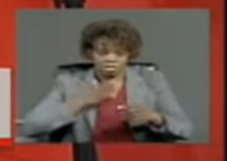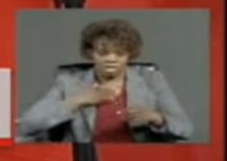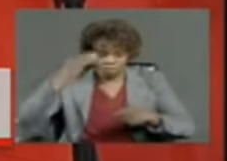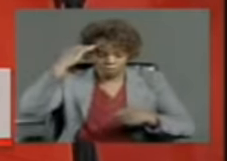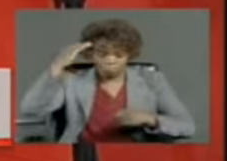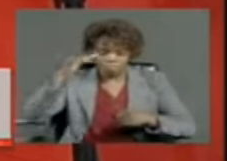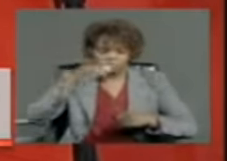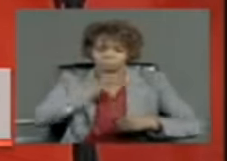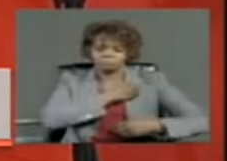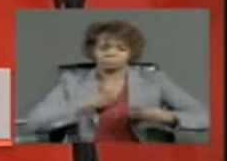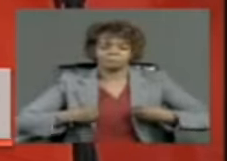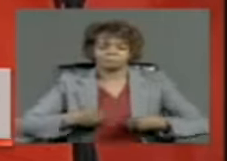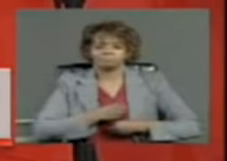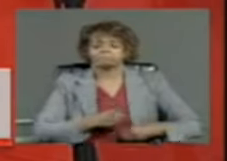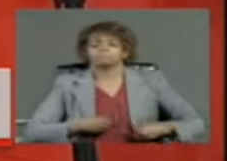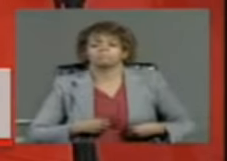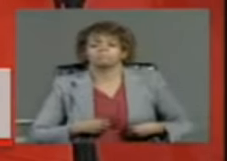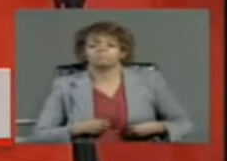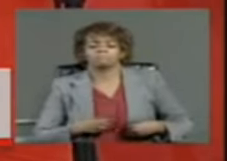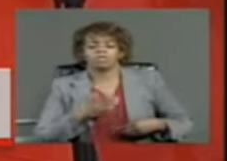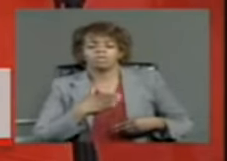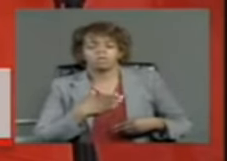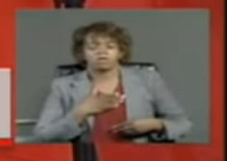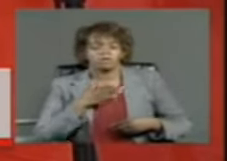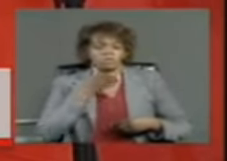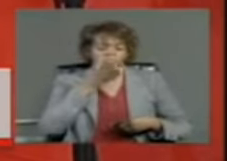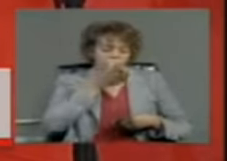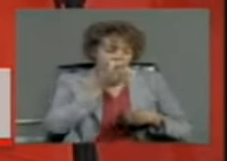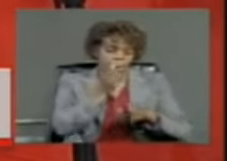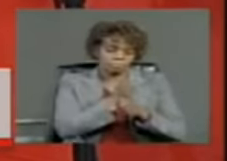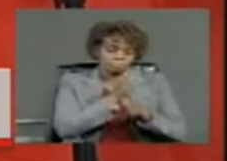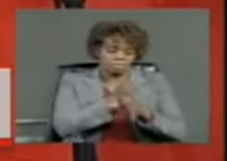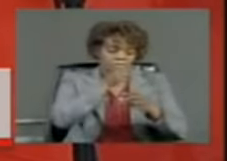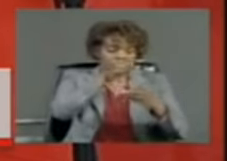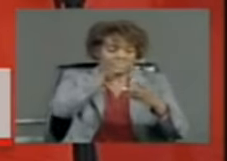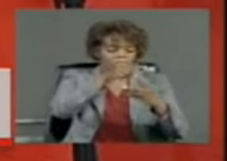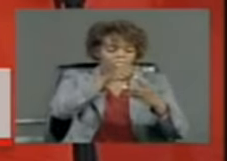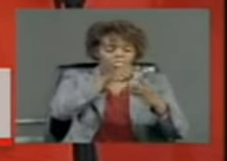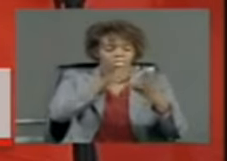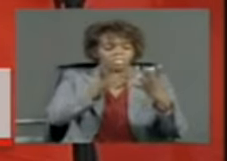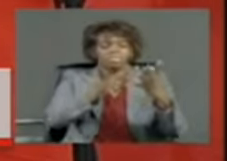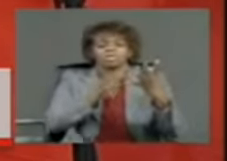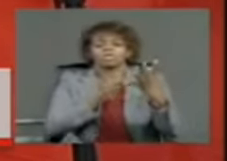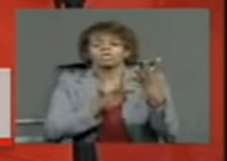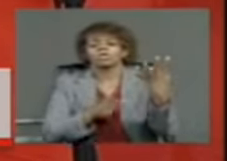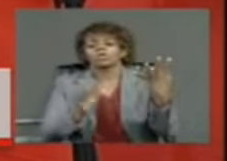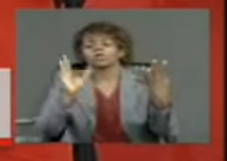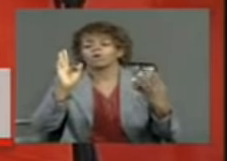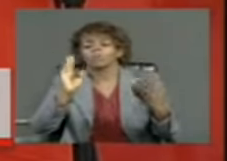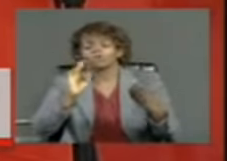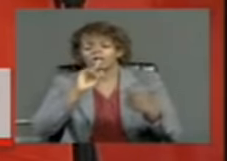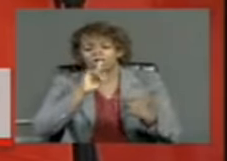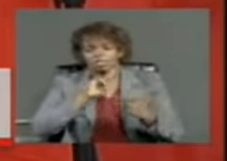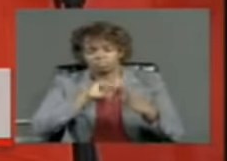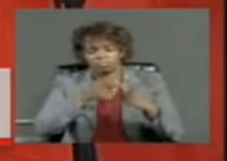Eu estive 4 anos em Cabinda, portanto, conheço o povo de Cabinda, lidei com esse povo.